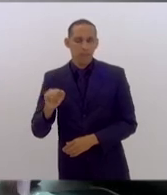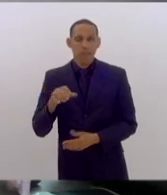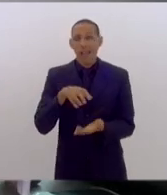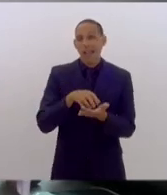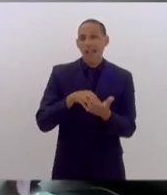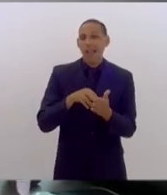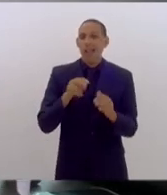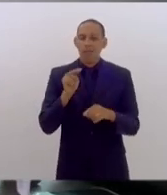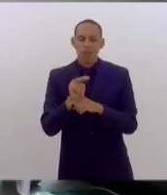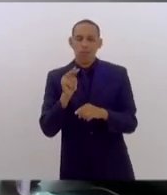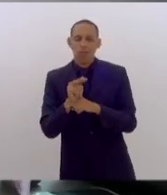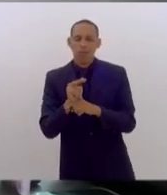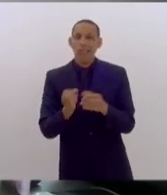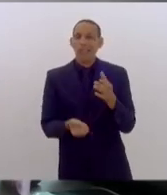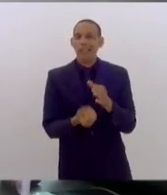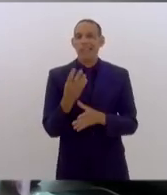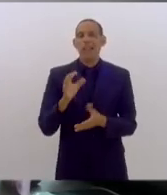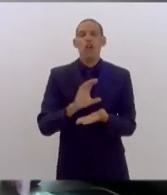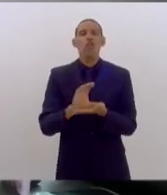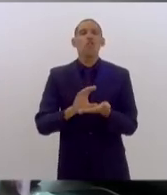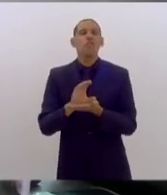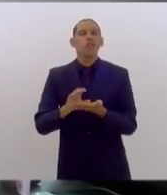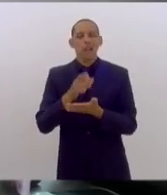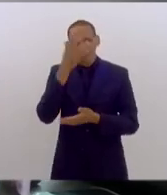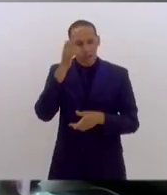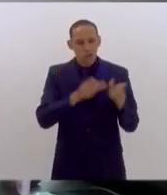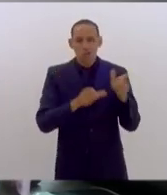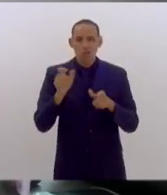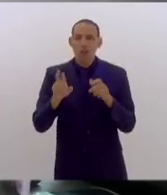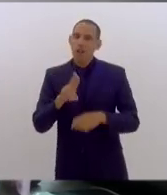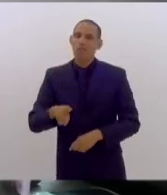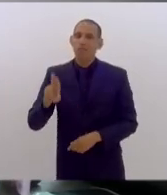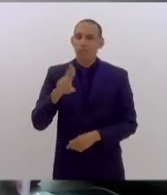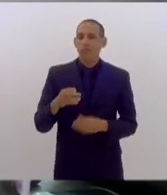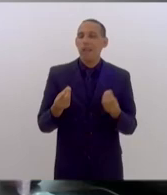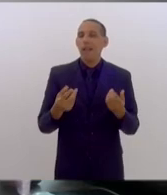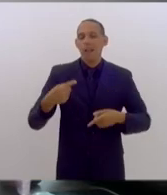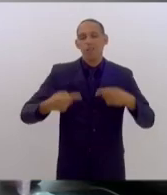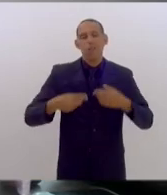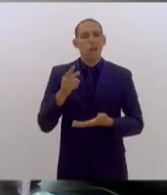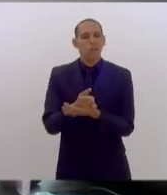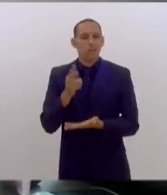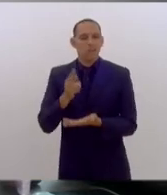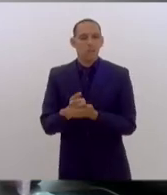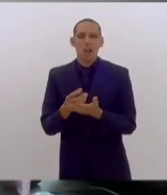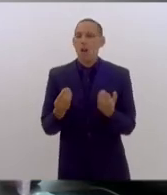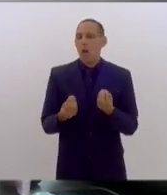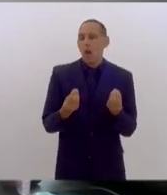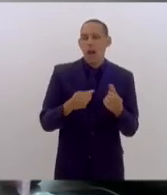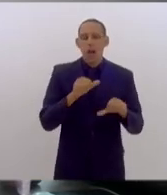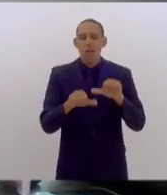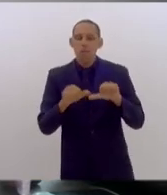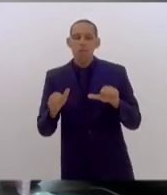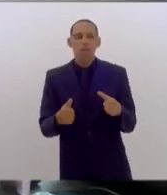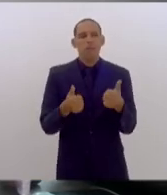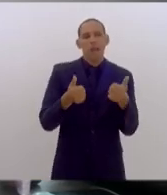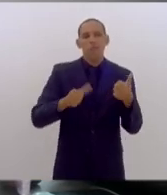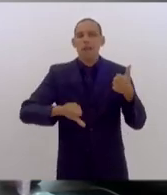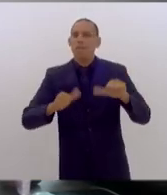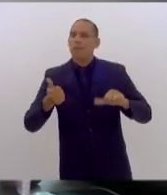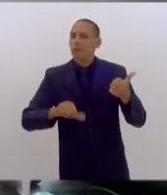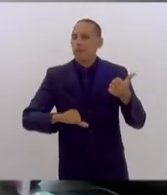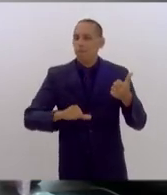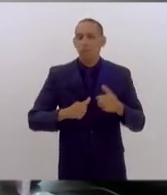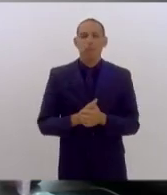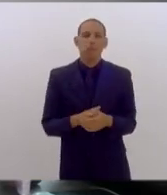reguladora criação de um conselho de passageiros de caráter construtivo visando o acompanhamento o debate permanente sobre condições mudanças operação SuperVia